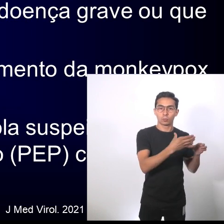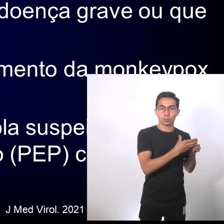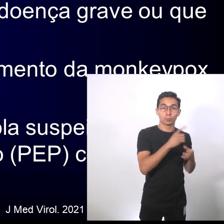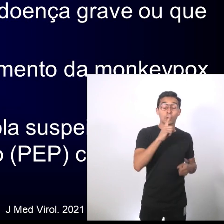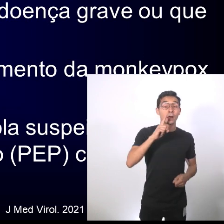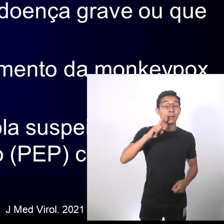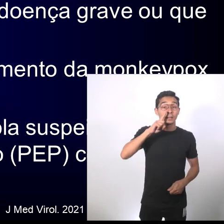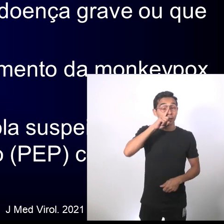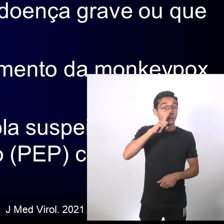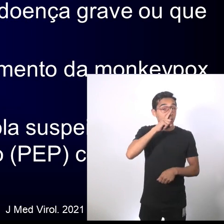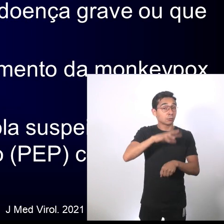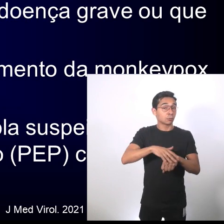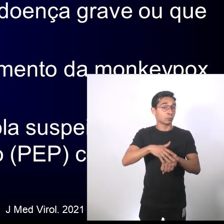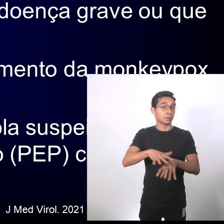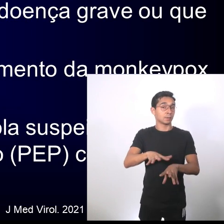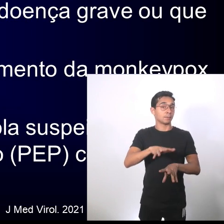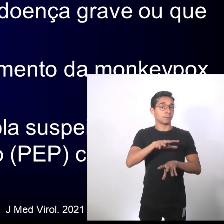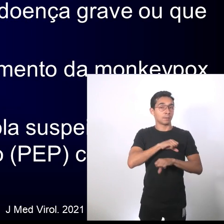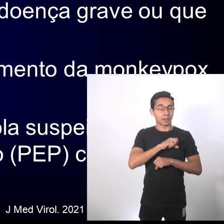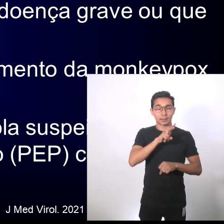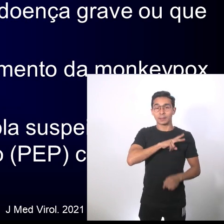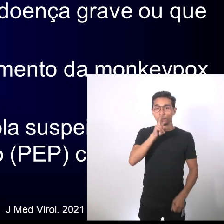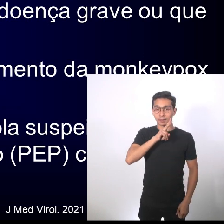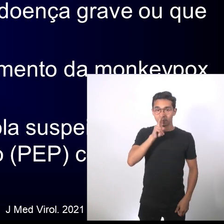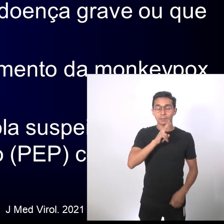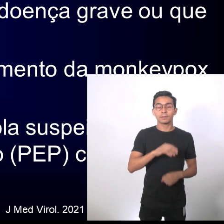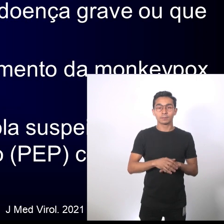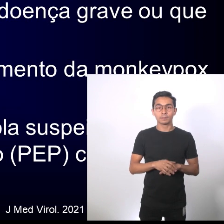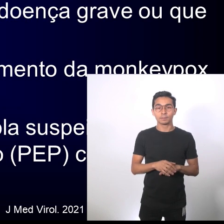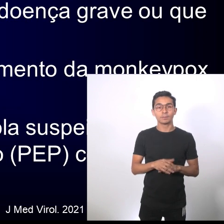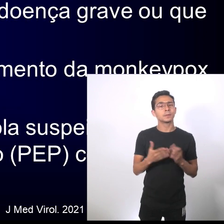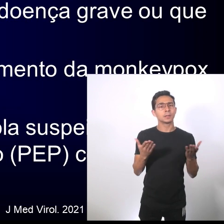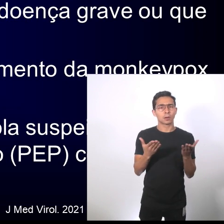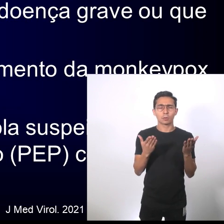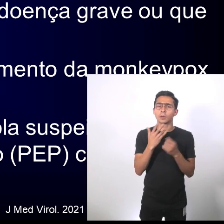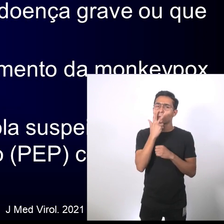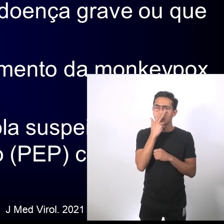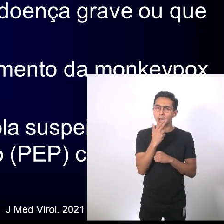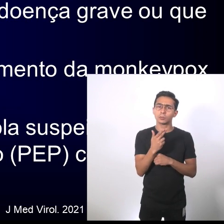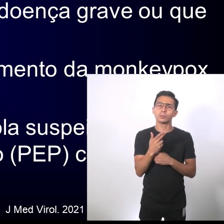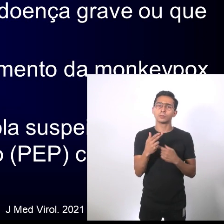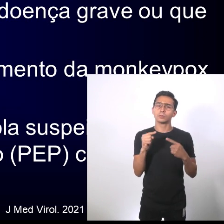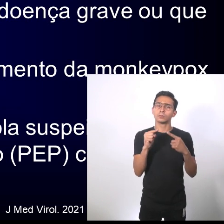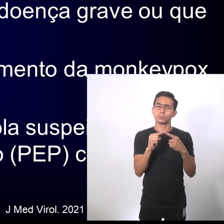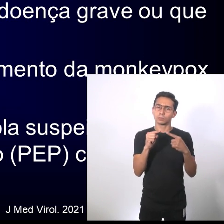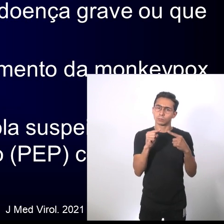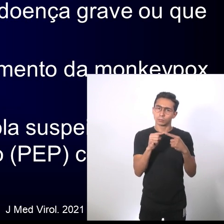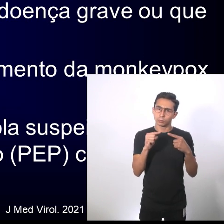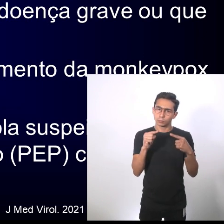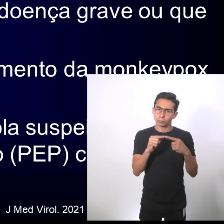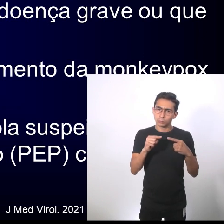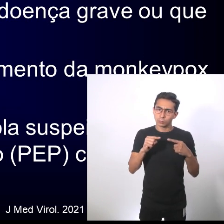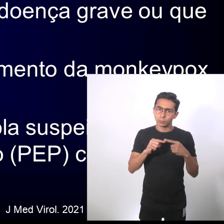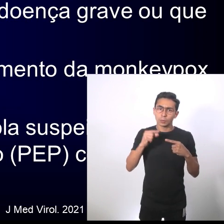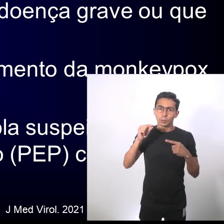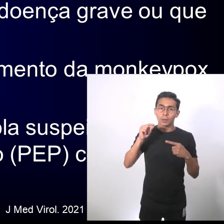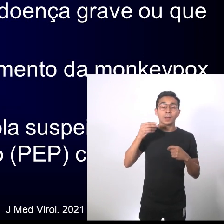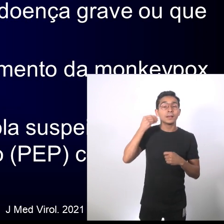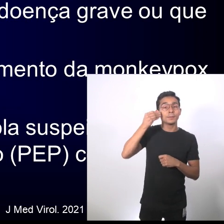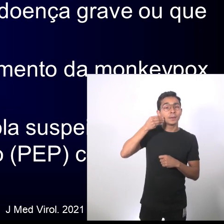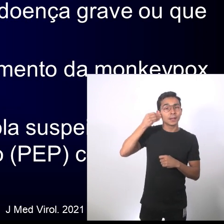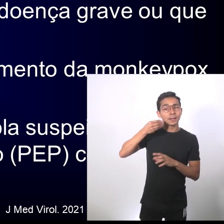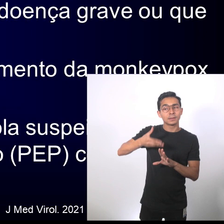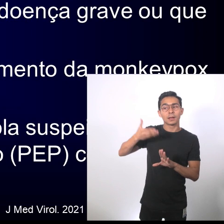da doença, e nesse primeiro momento me parece absolutamente sensato e razoável que a gente se valha, vamos dizer, da experiência anterior,